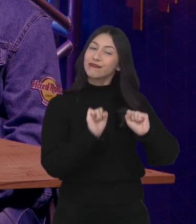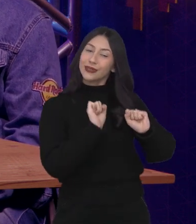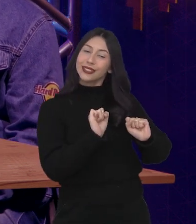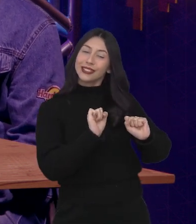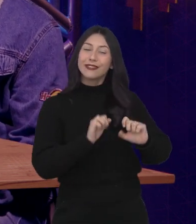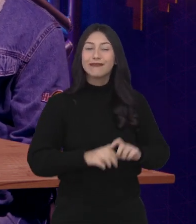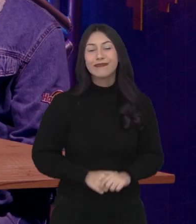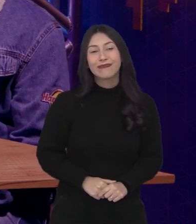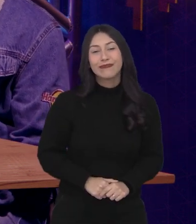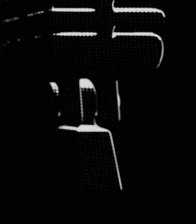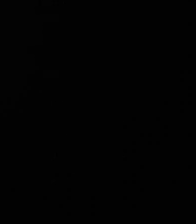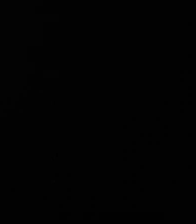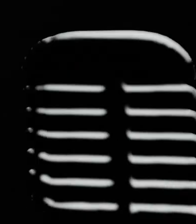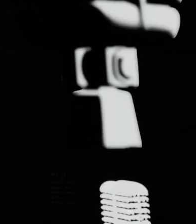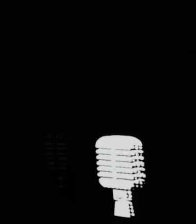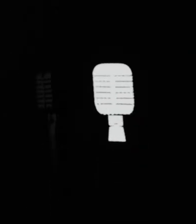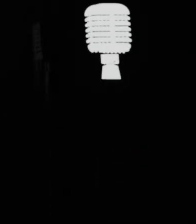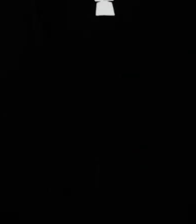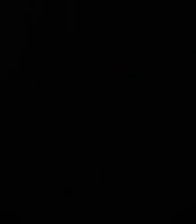pode ser? Pode ser.